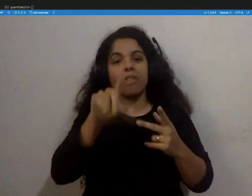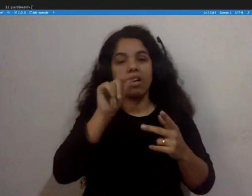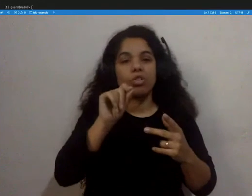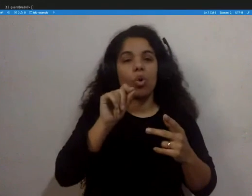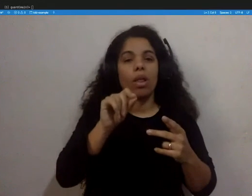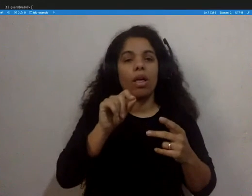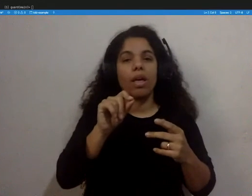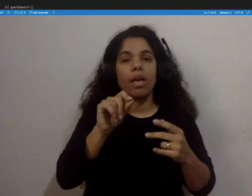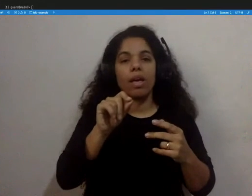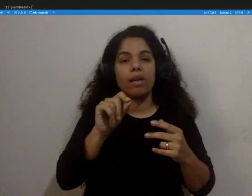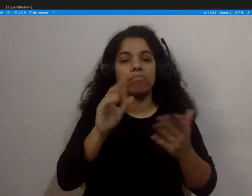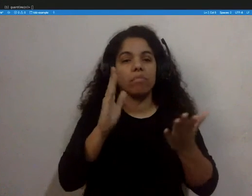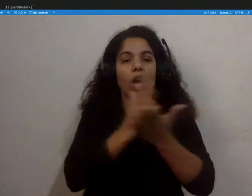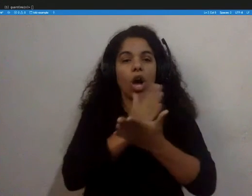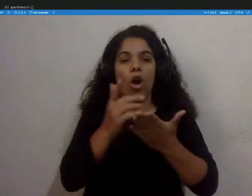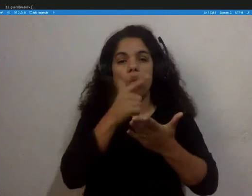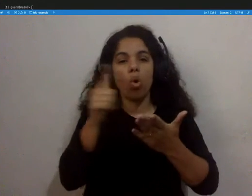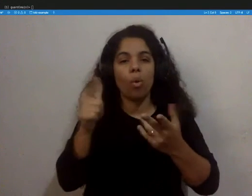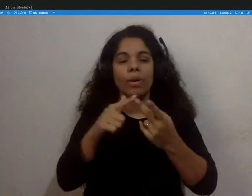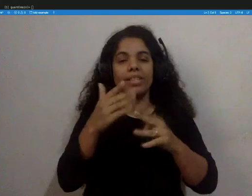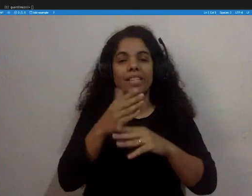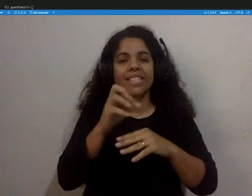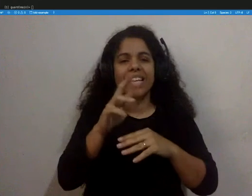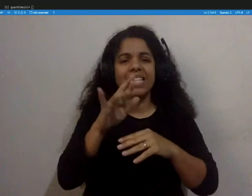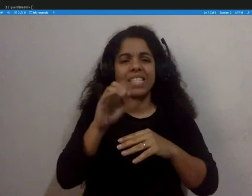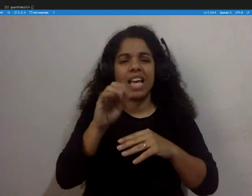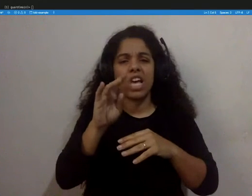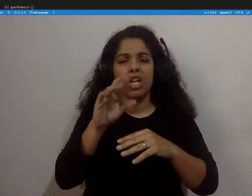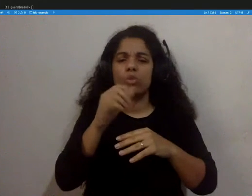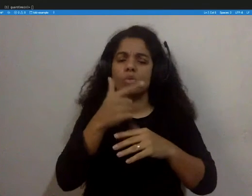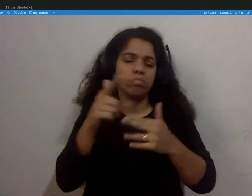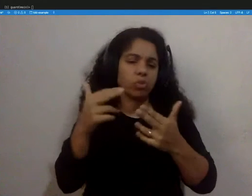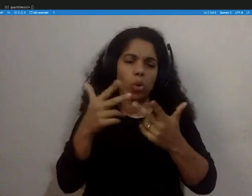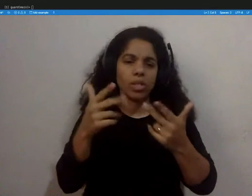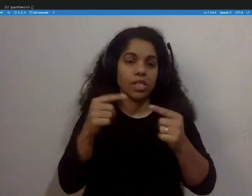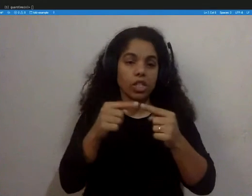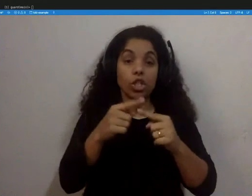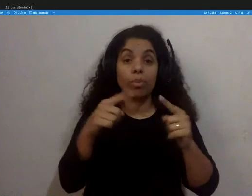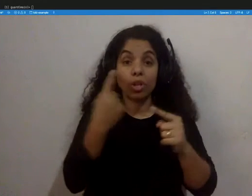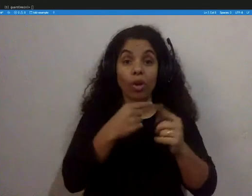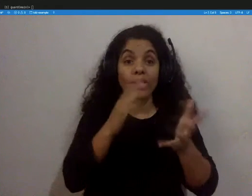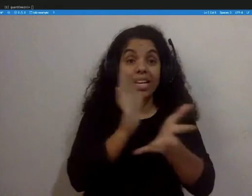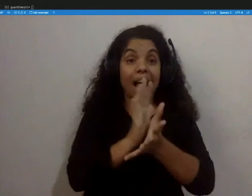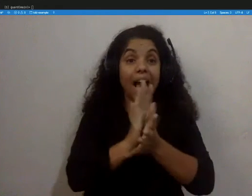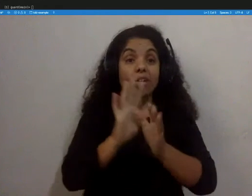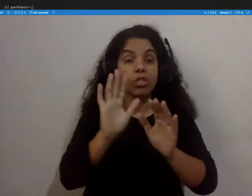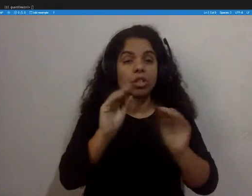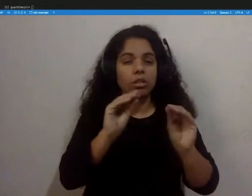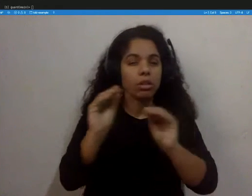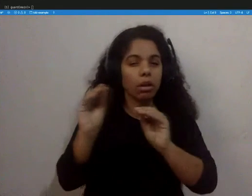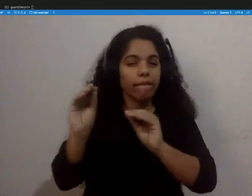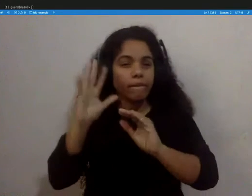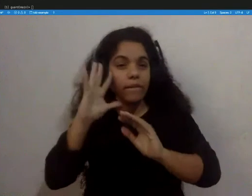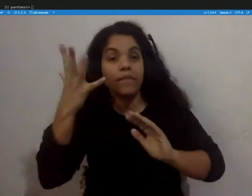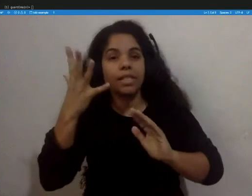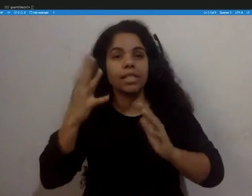alguma entrada de terceiros, coisas desse tipo. No nosso caso, a gente adiou a decisão do banco de dados até chegar necessariamente